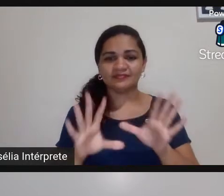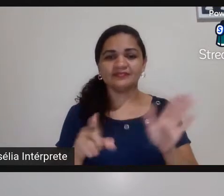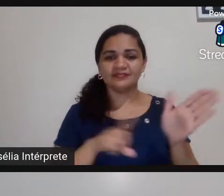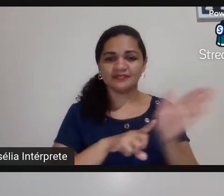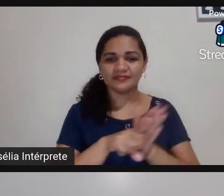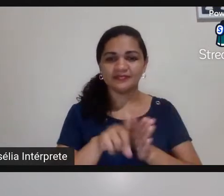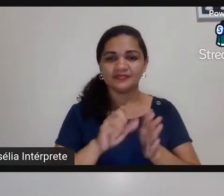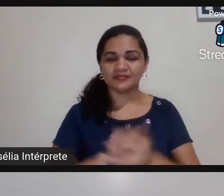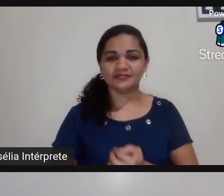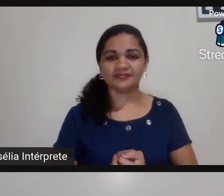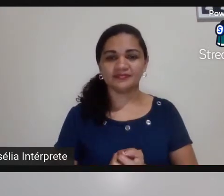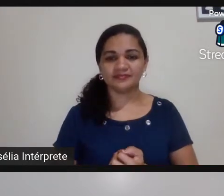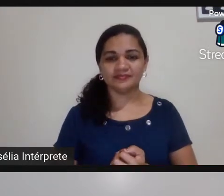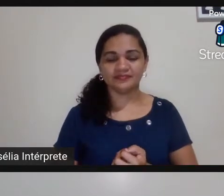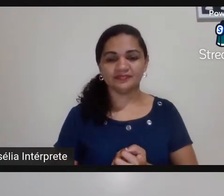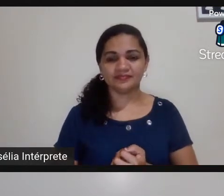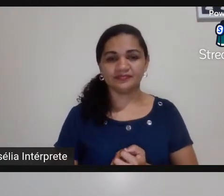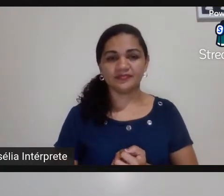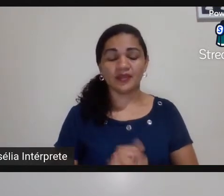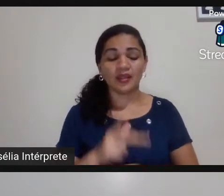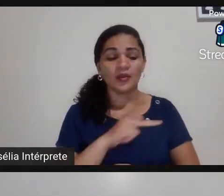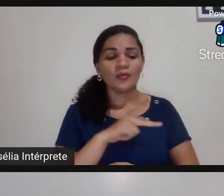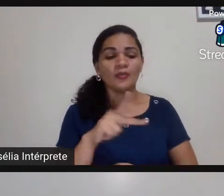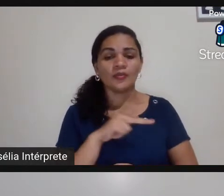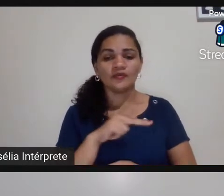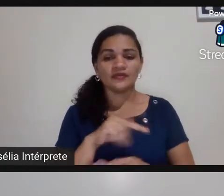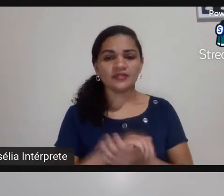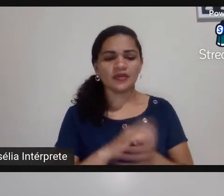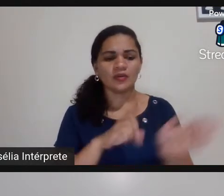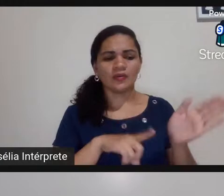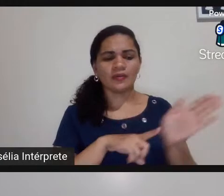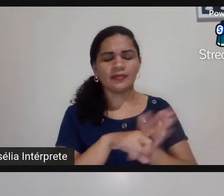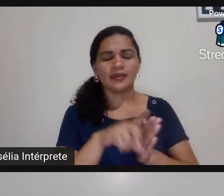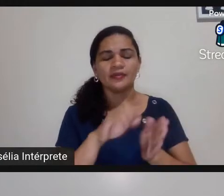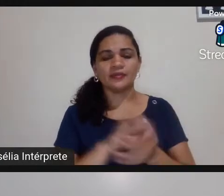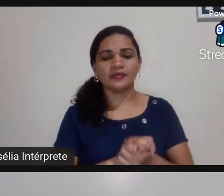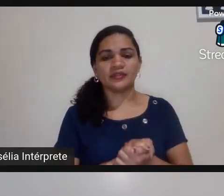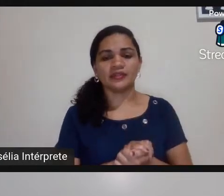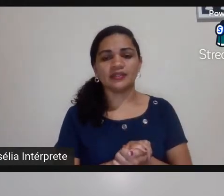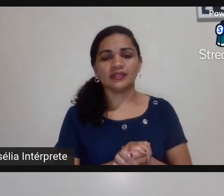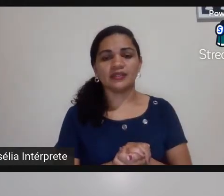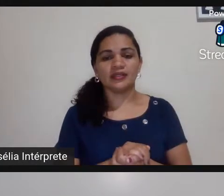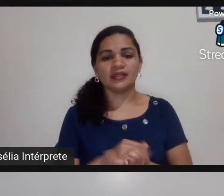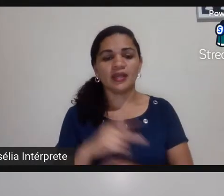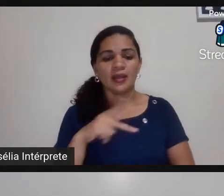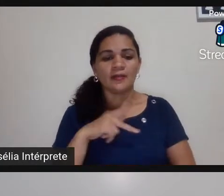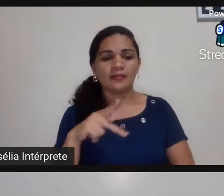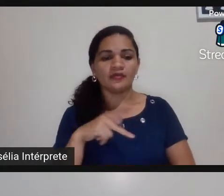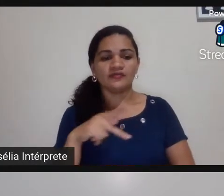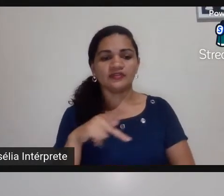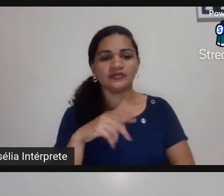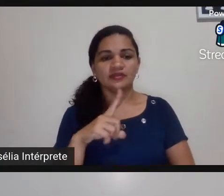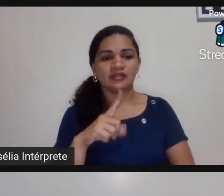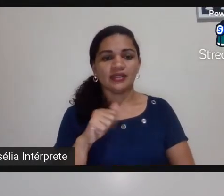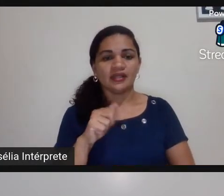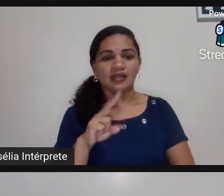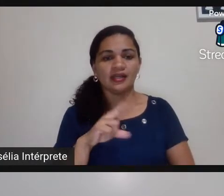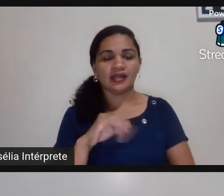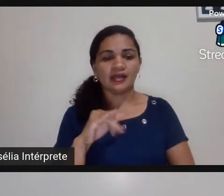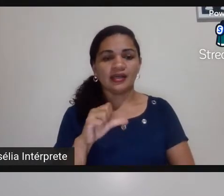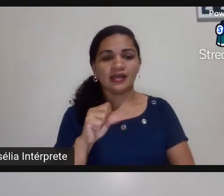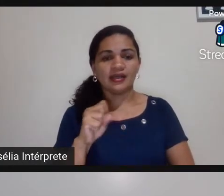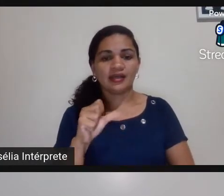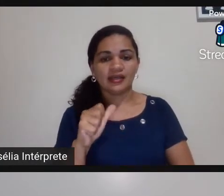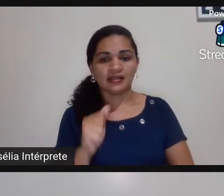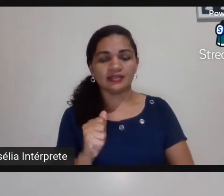é é é professor Diego é essa é uma pergunta da professora professora Larissa né